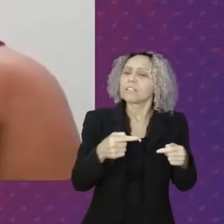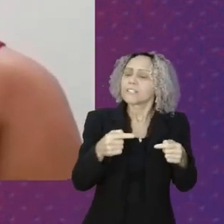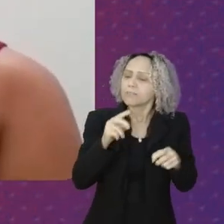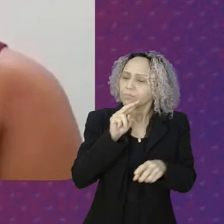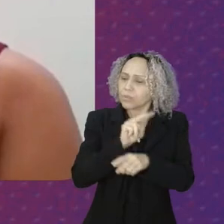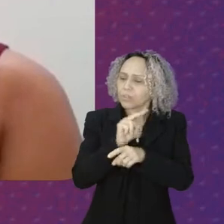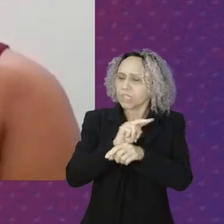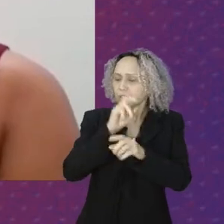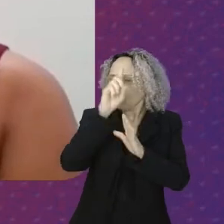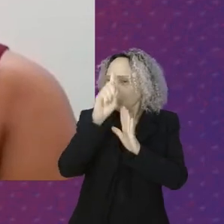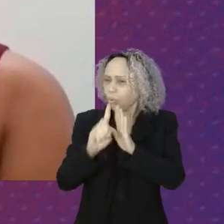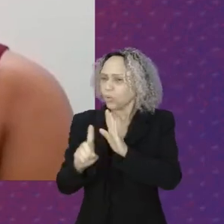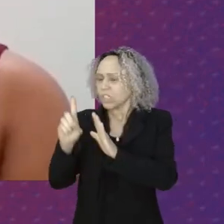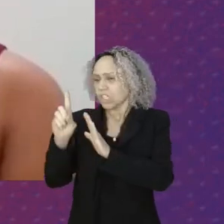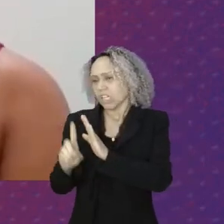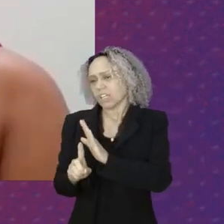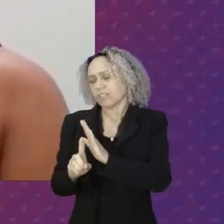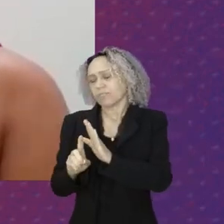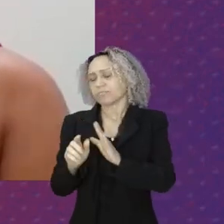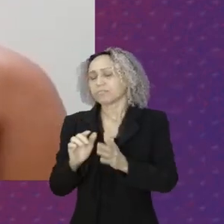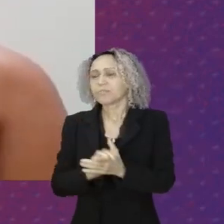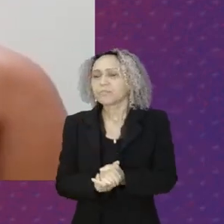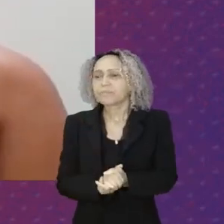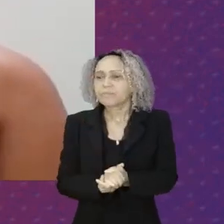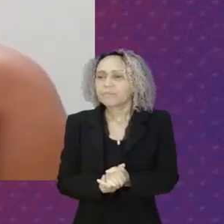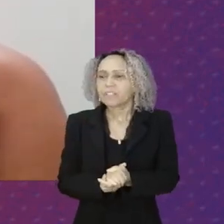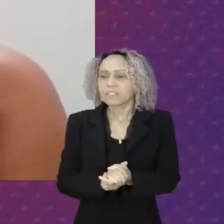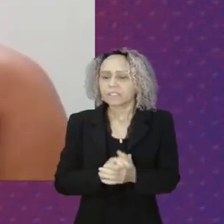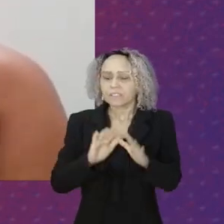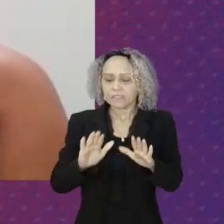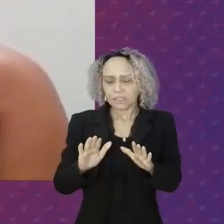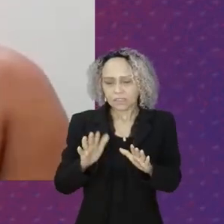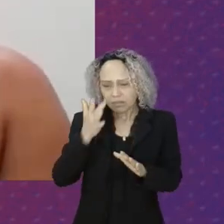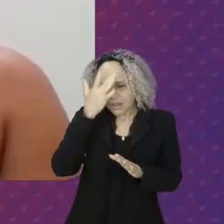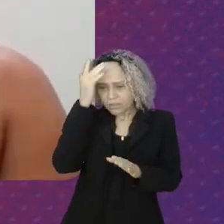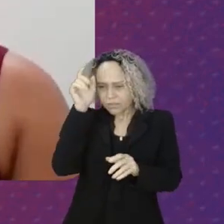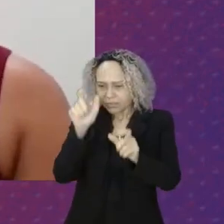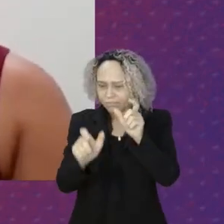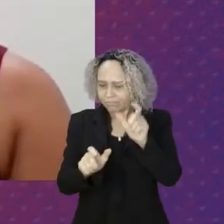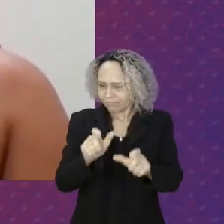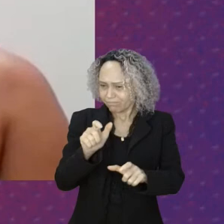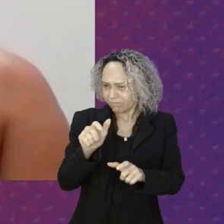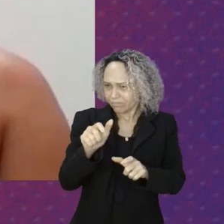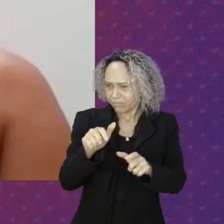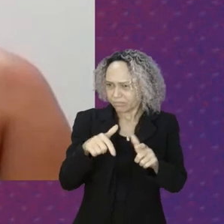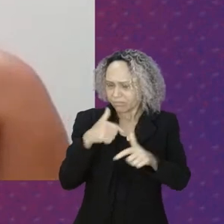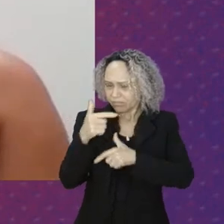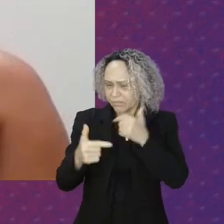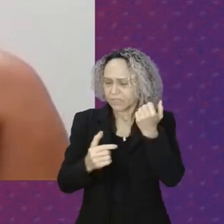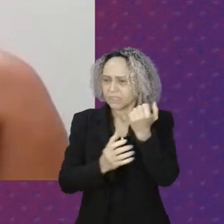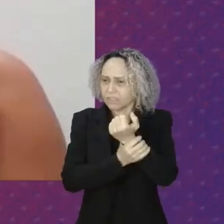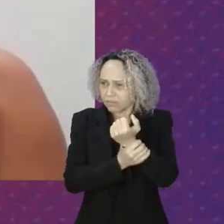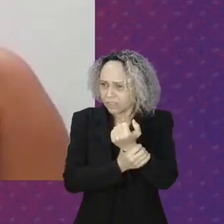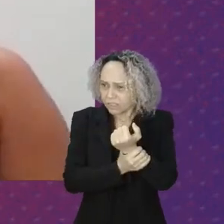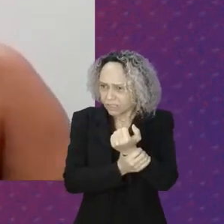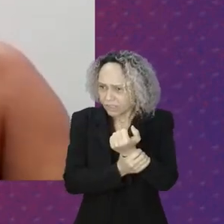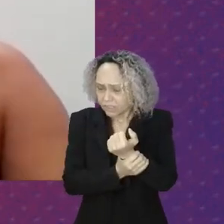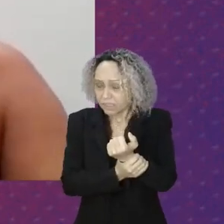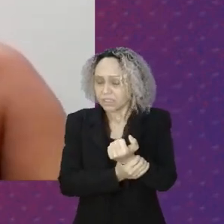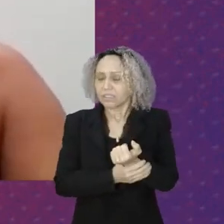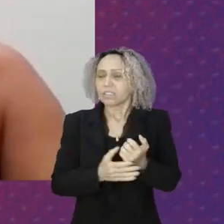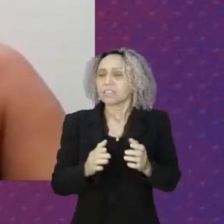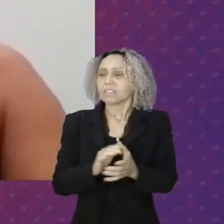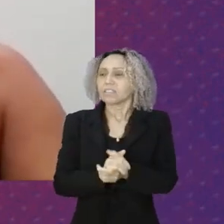capacitação e formação dos agentes de segurança, em especial os policiais militares e a Guarda